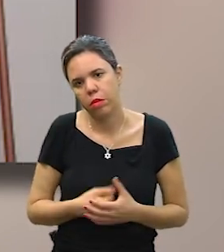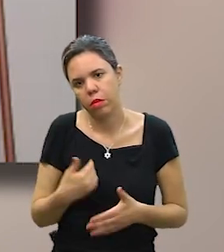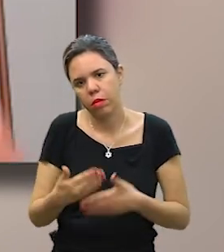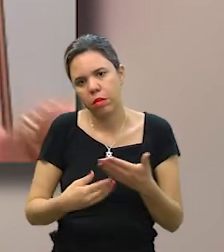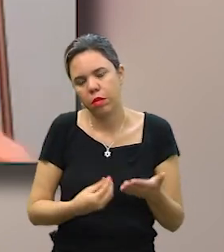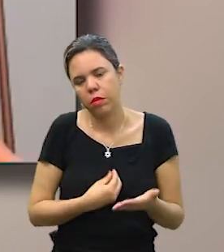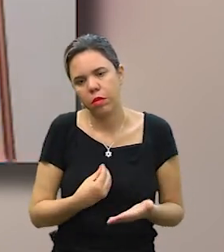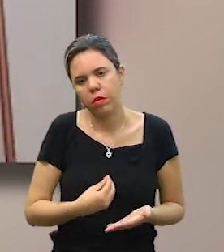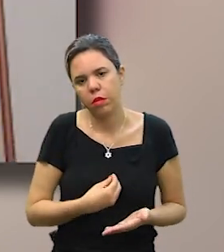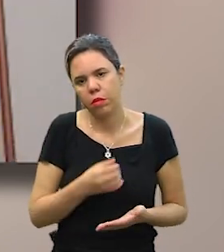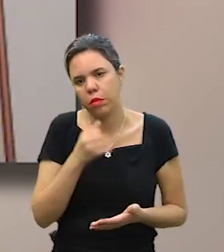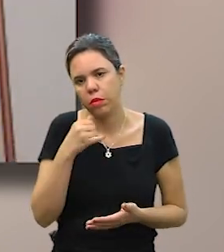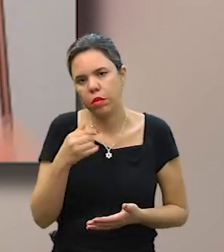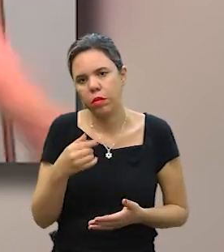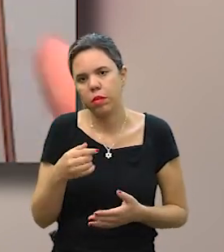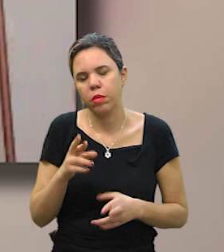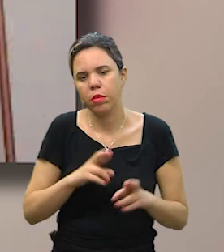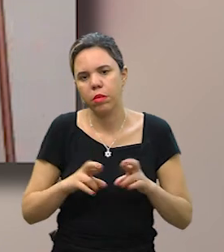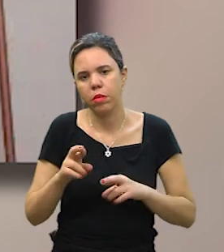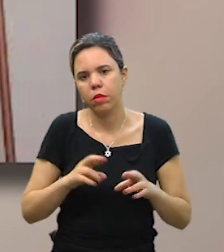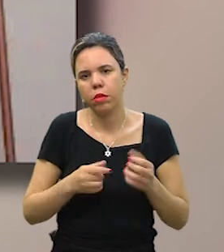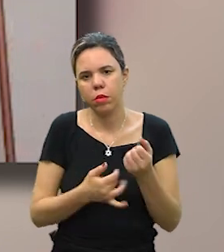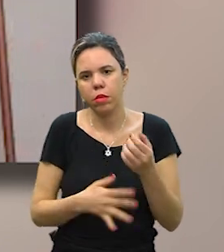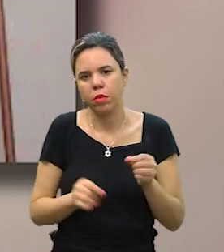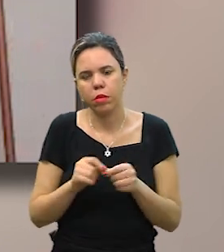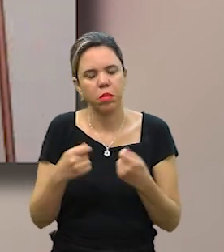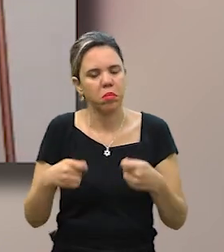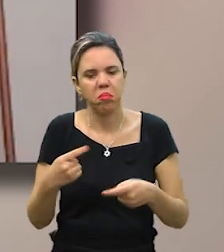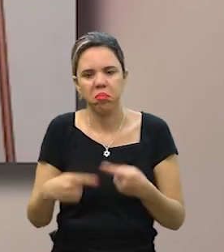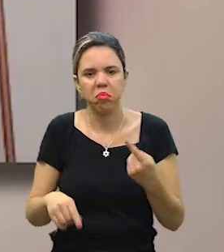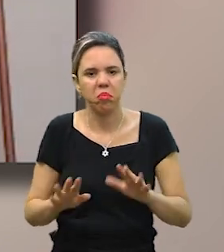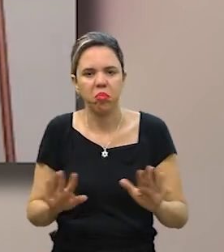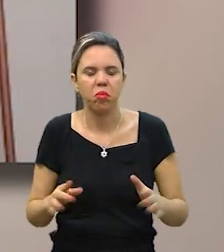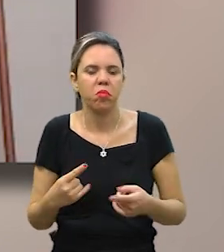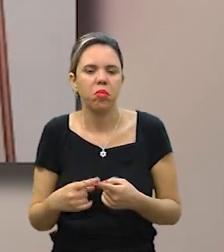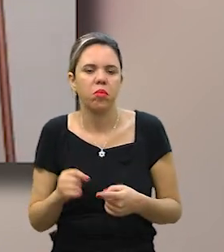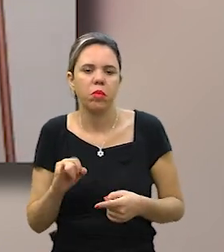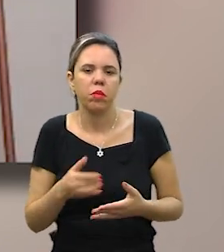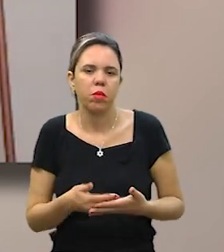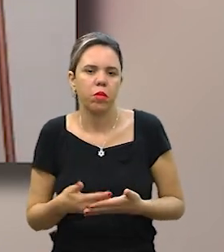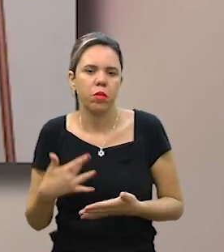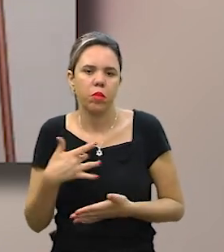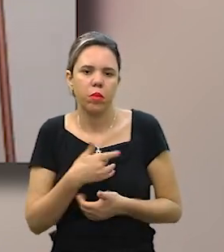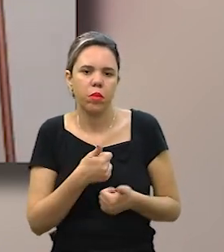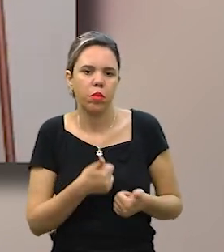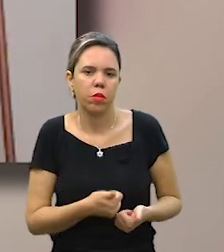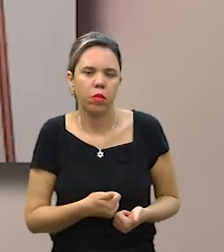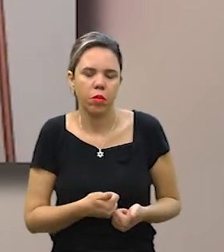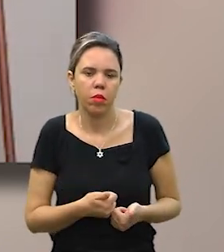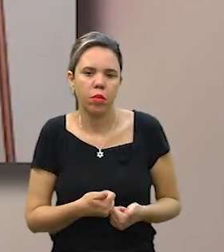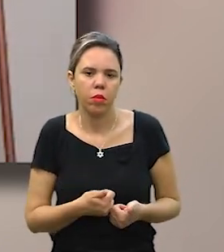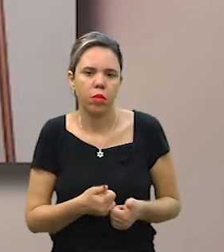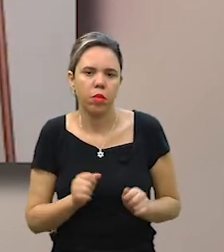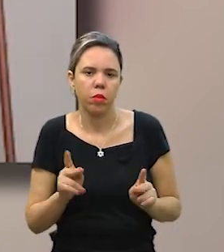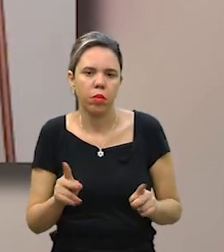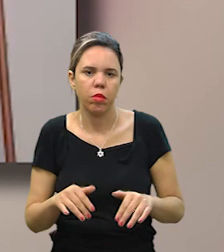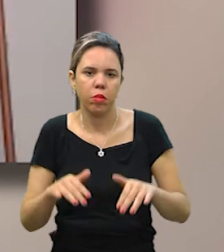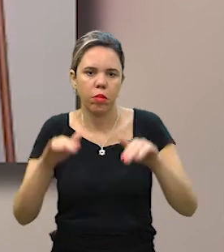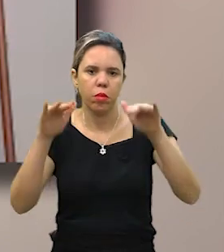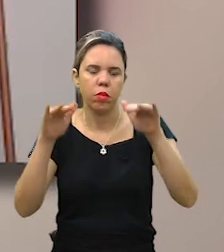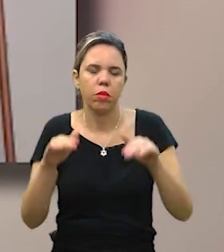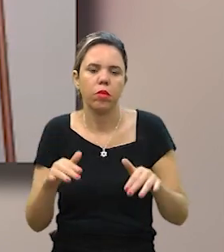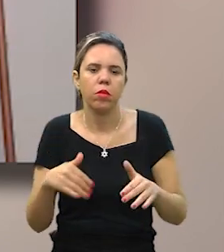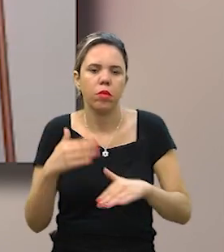a rotina laboratorial de exames desnecessários, porque se é um bebê saudável, tá tudo bem com